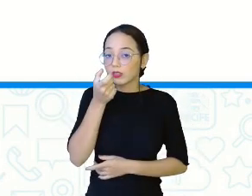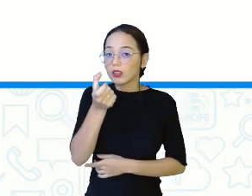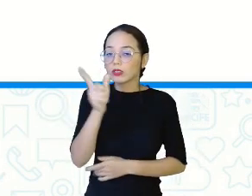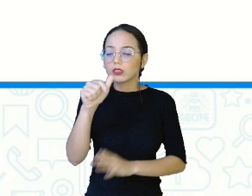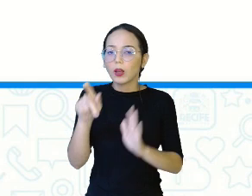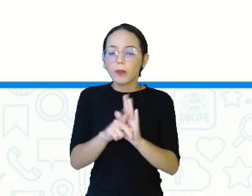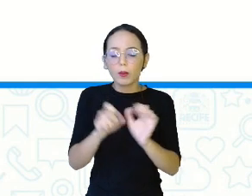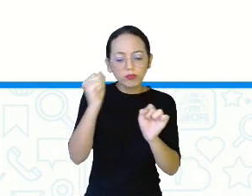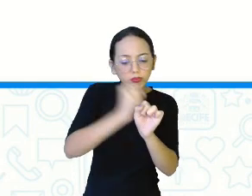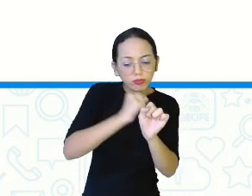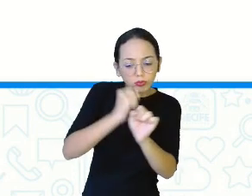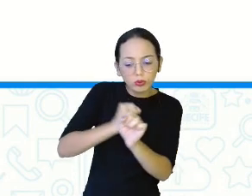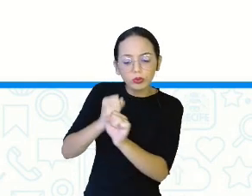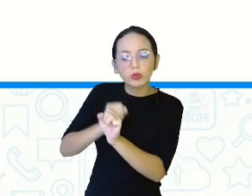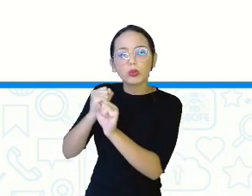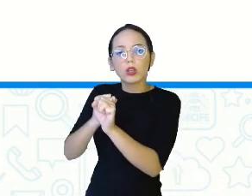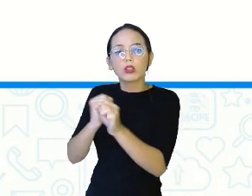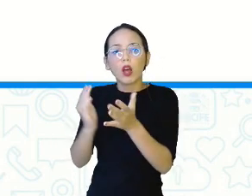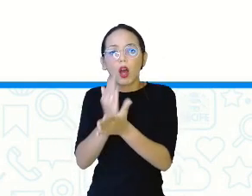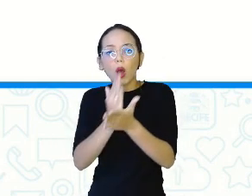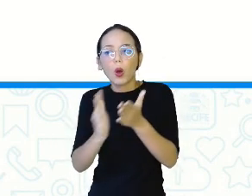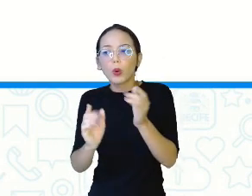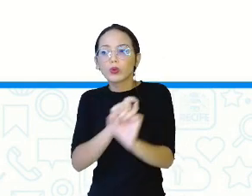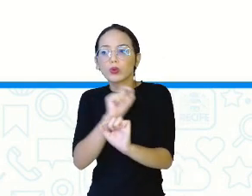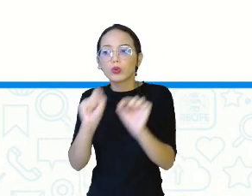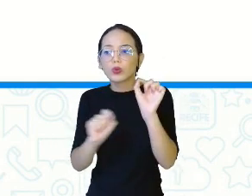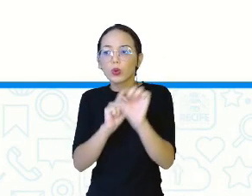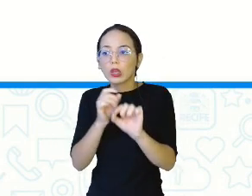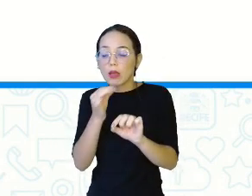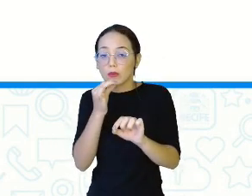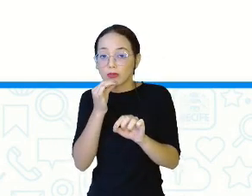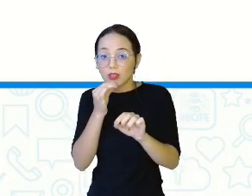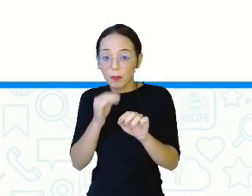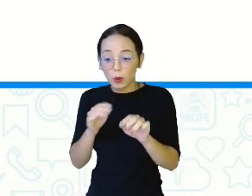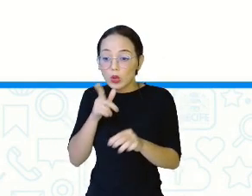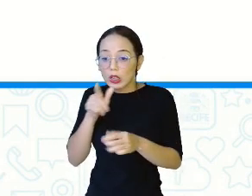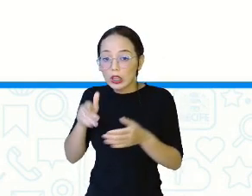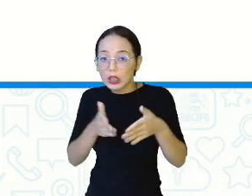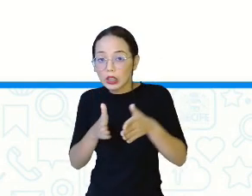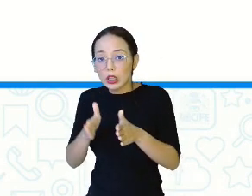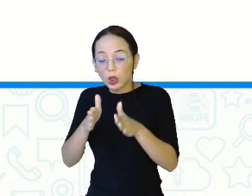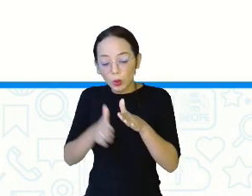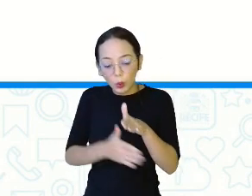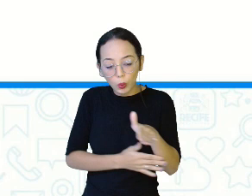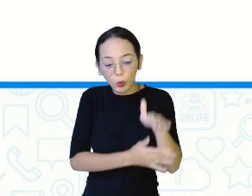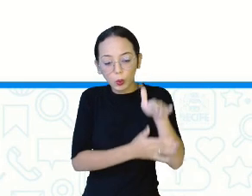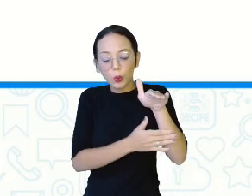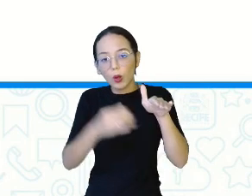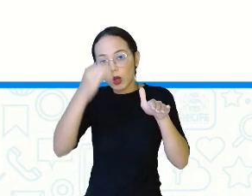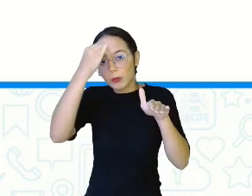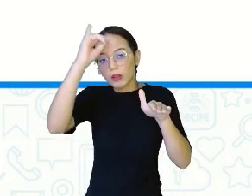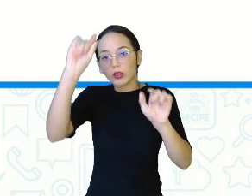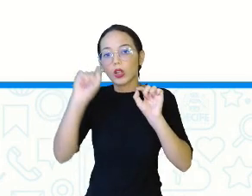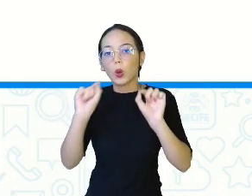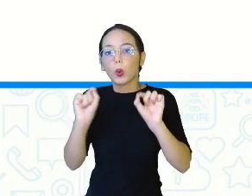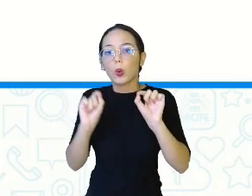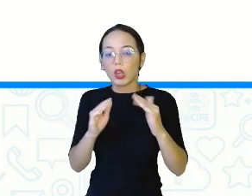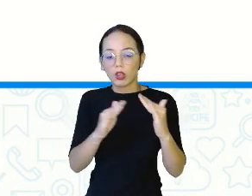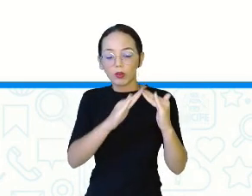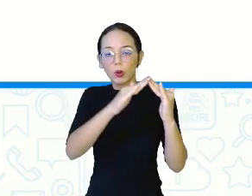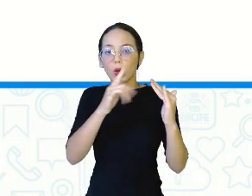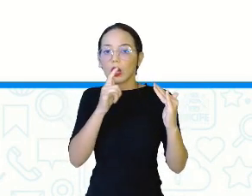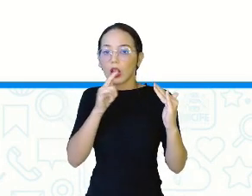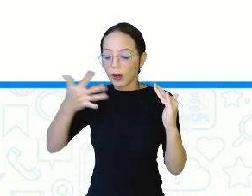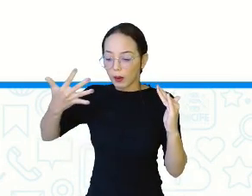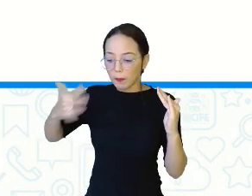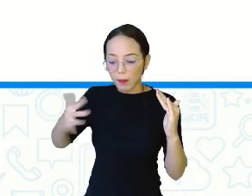São construídas alguns metros acima do nível do rio, para evitar que sejam